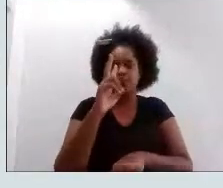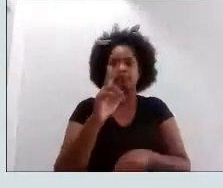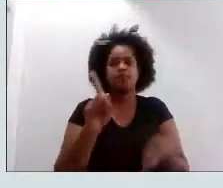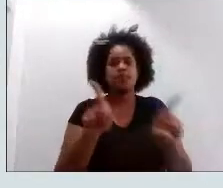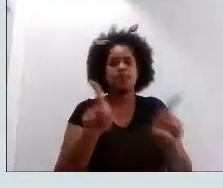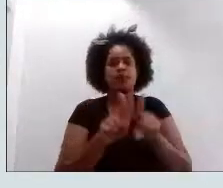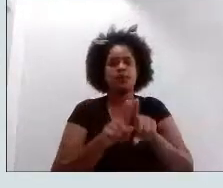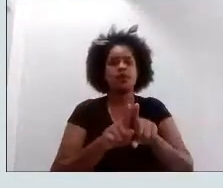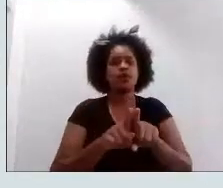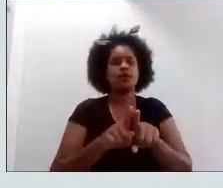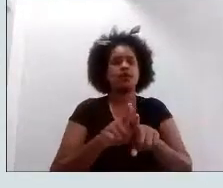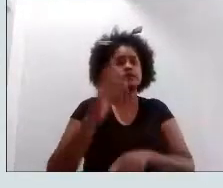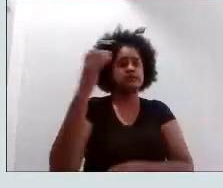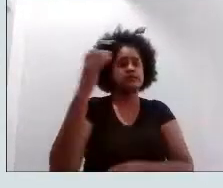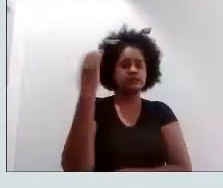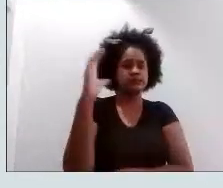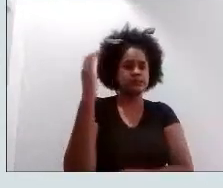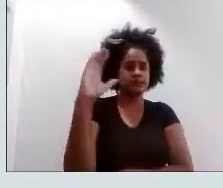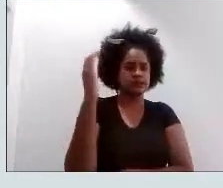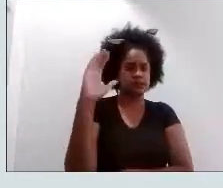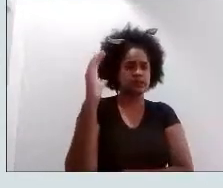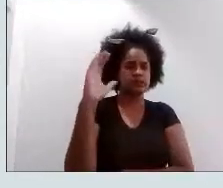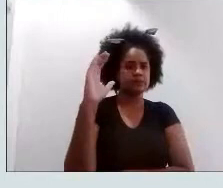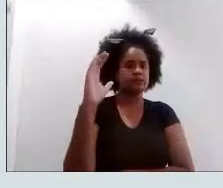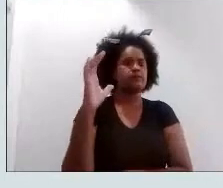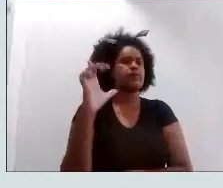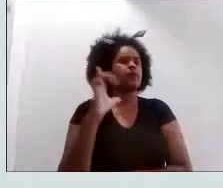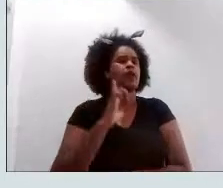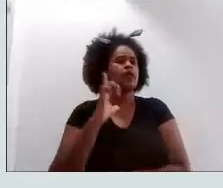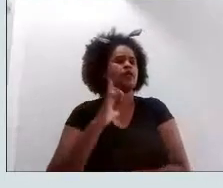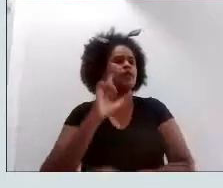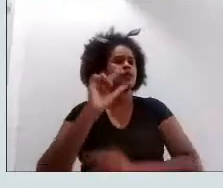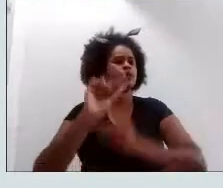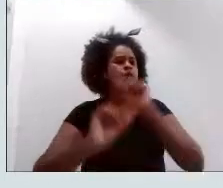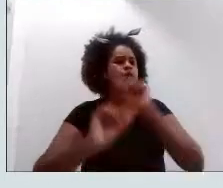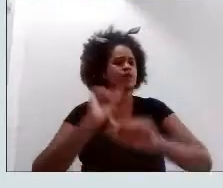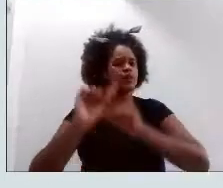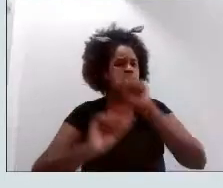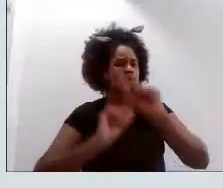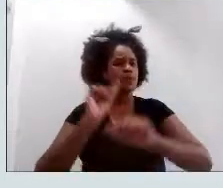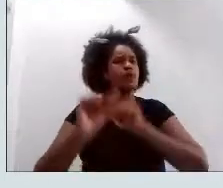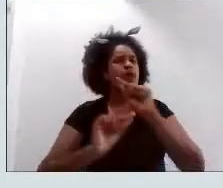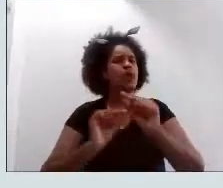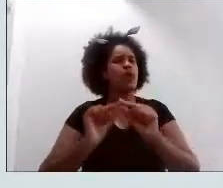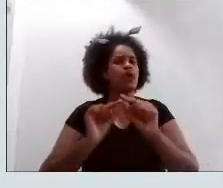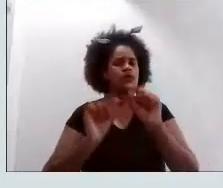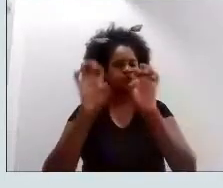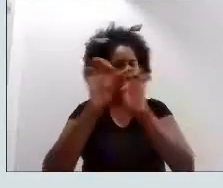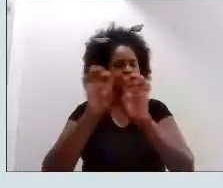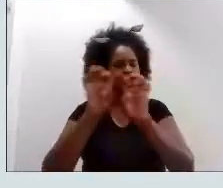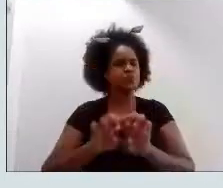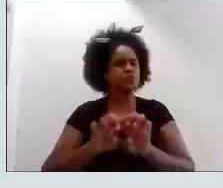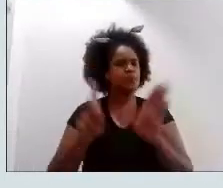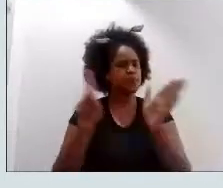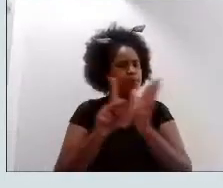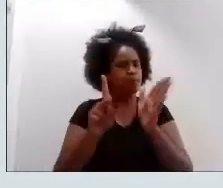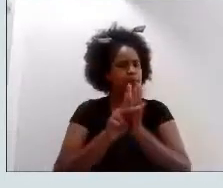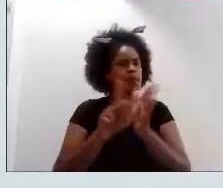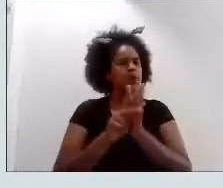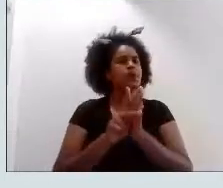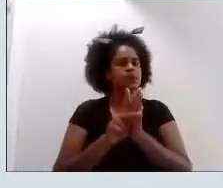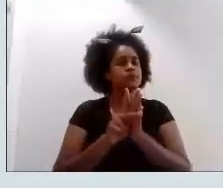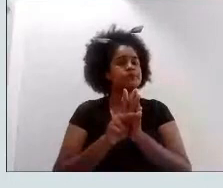científico, que tem suas fontes, tem sua organização própria e, né, também